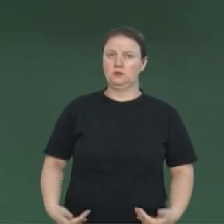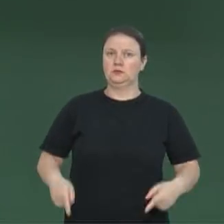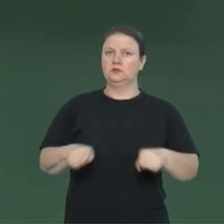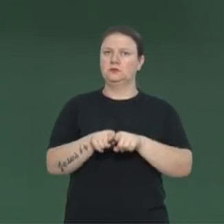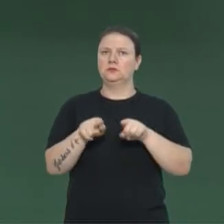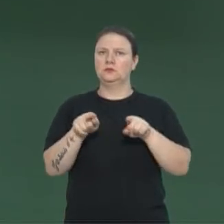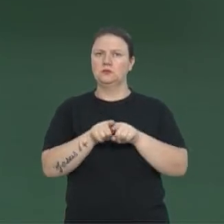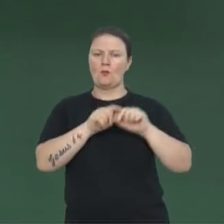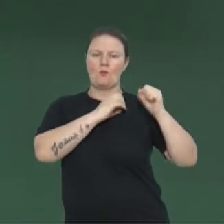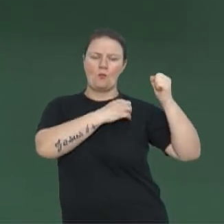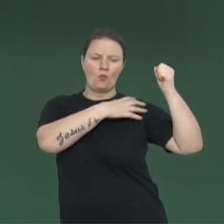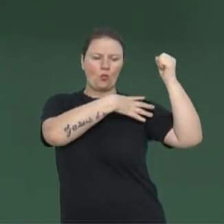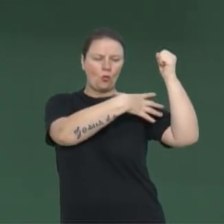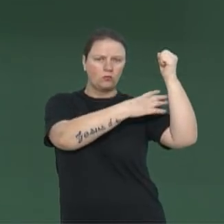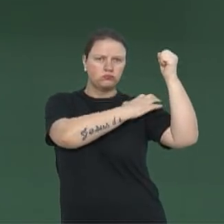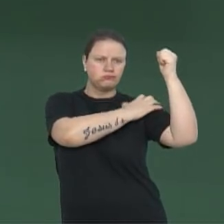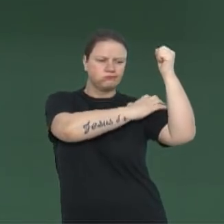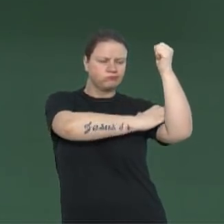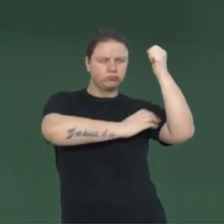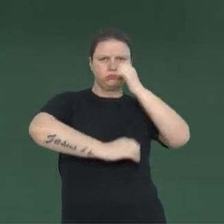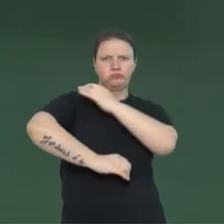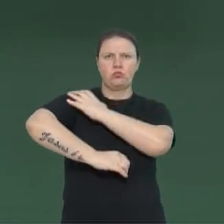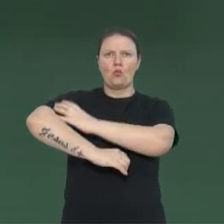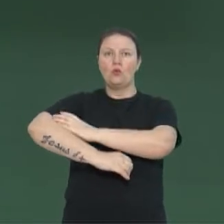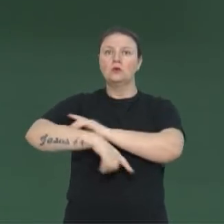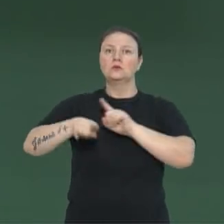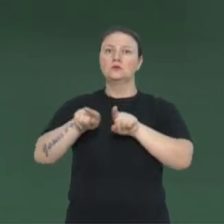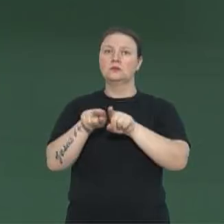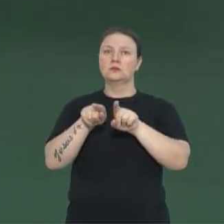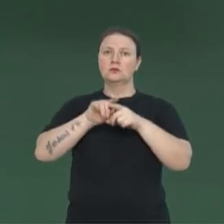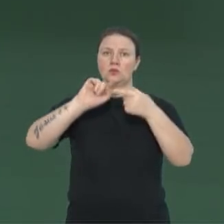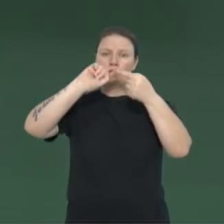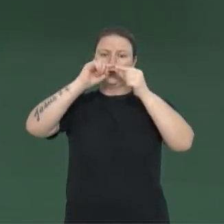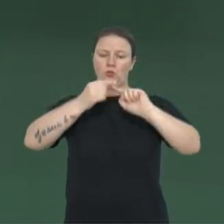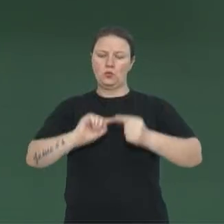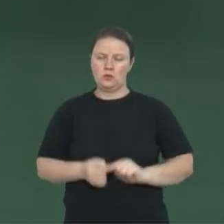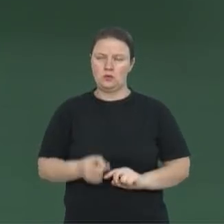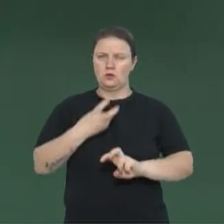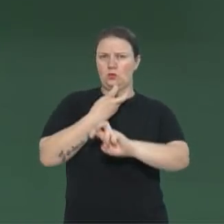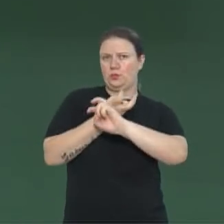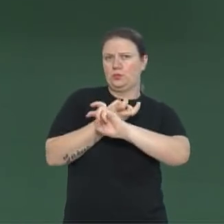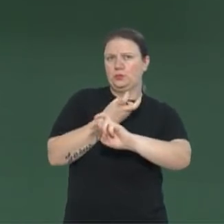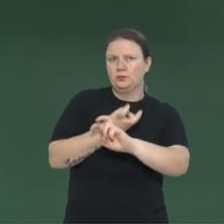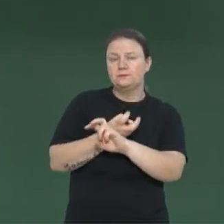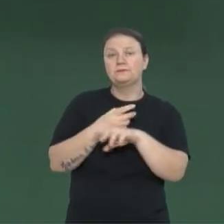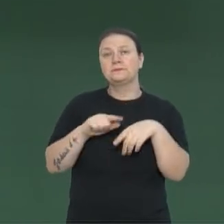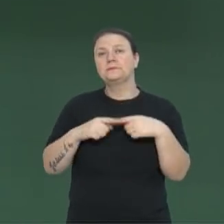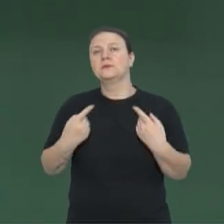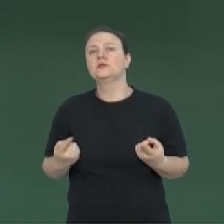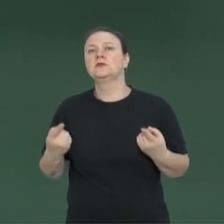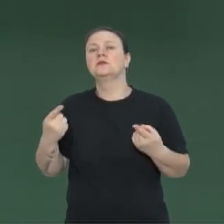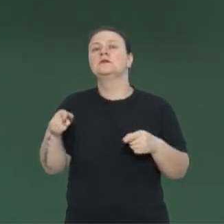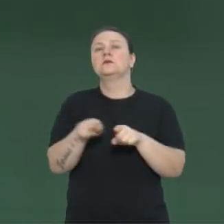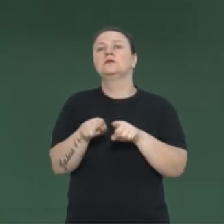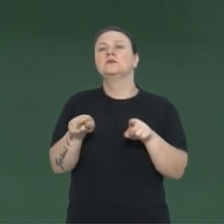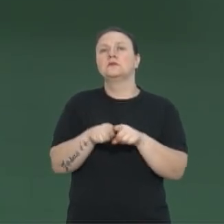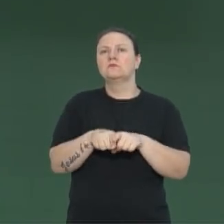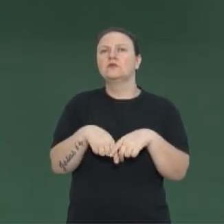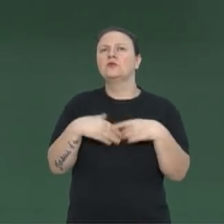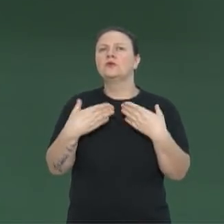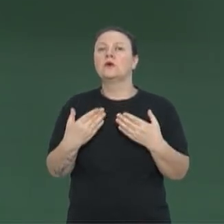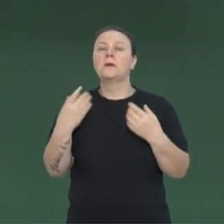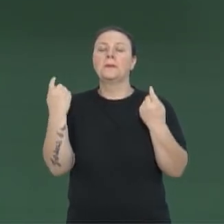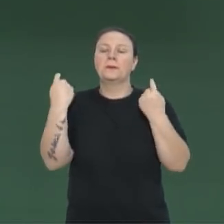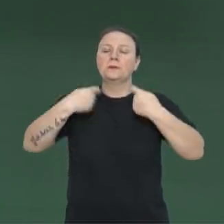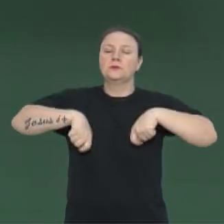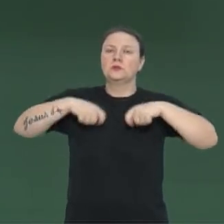reações musculares e as reações ósseas, as bioquímicas também, mas essas duas últimas